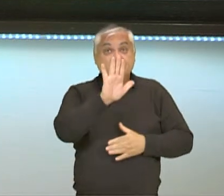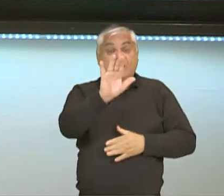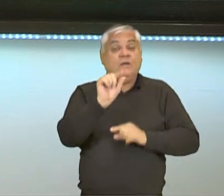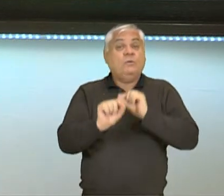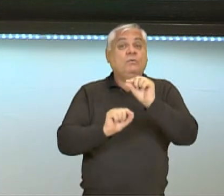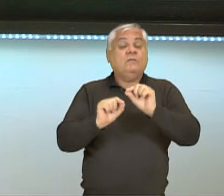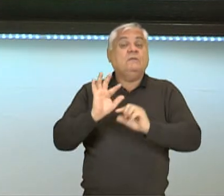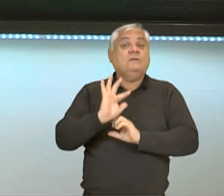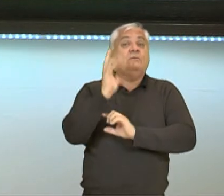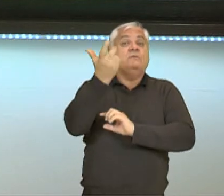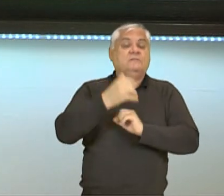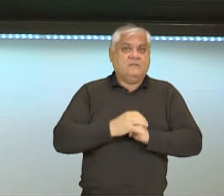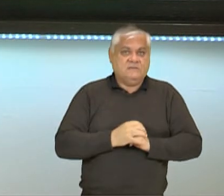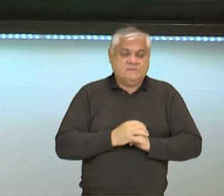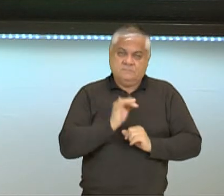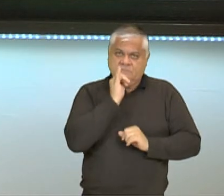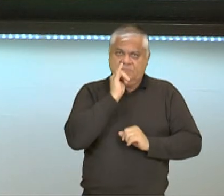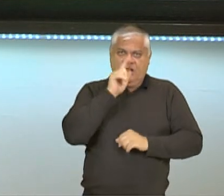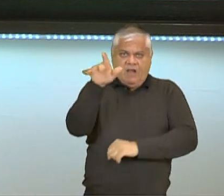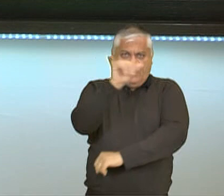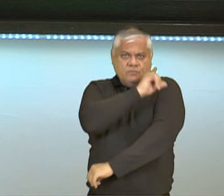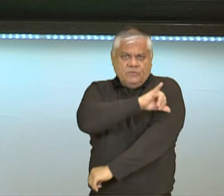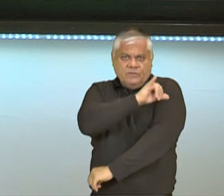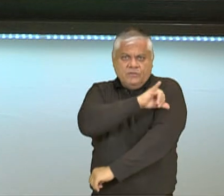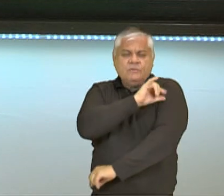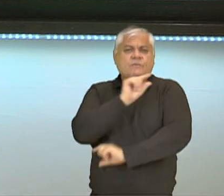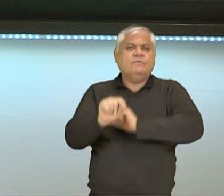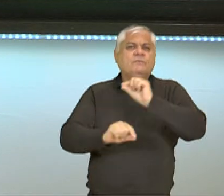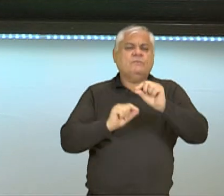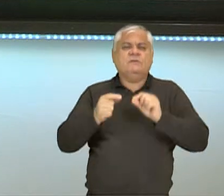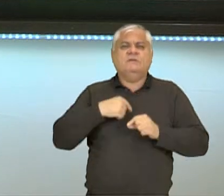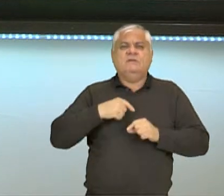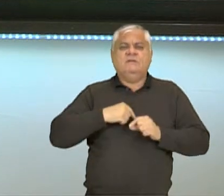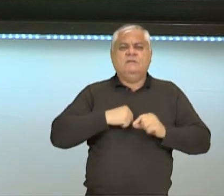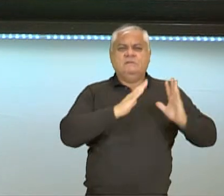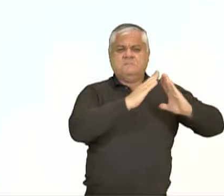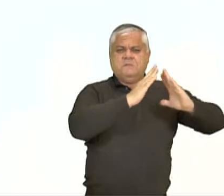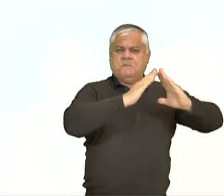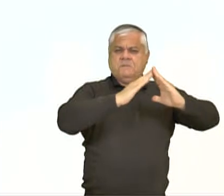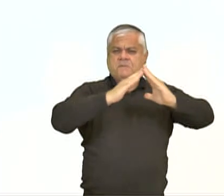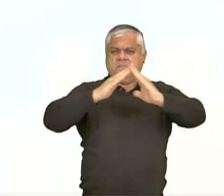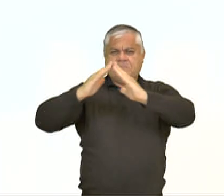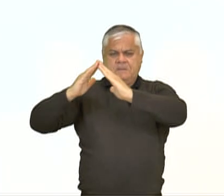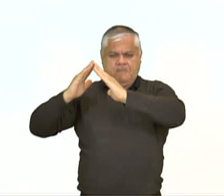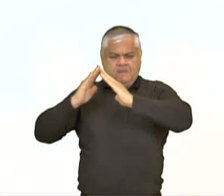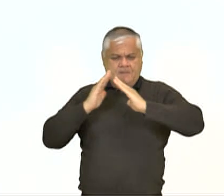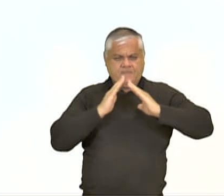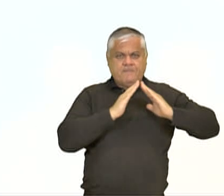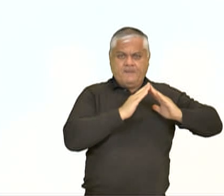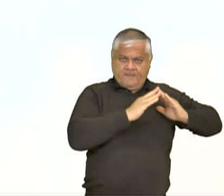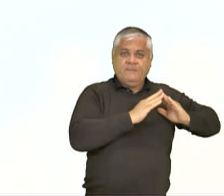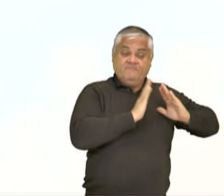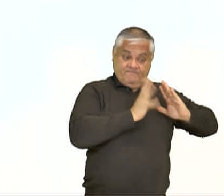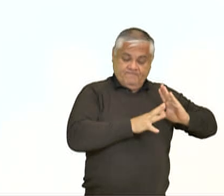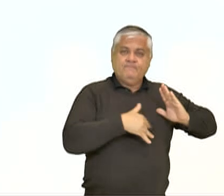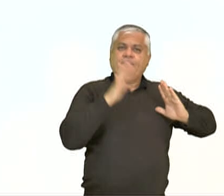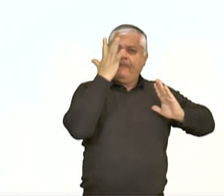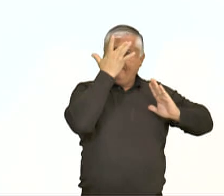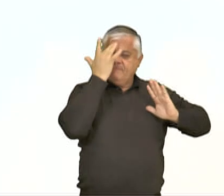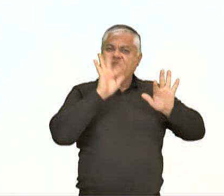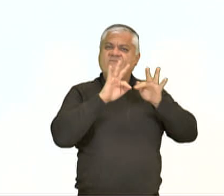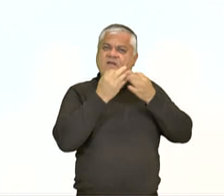vai ocorrer no caso do Rio de Janeiro é que muitas dessas casas vão ser então passadas e ocupadas,